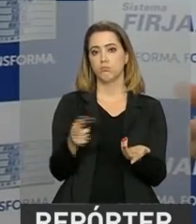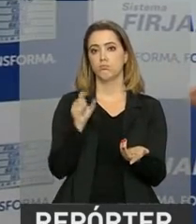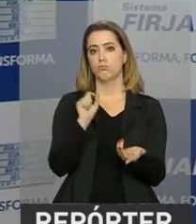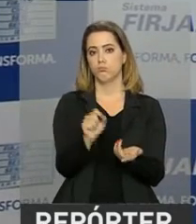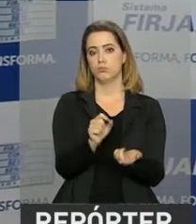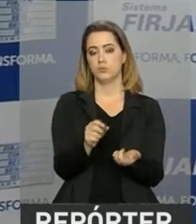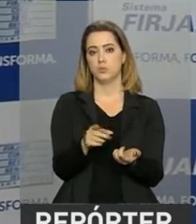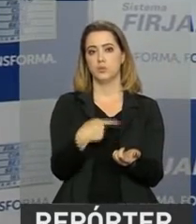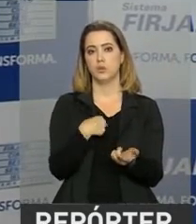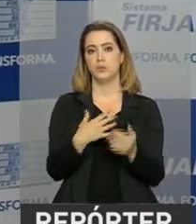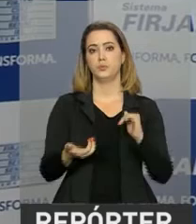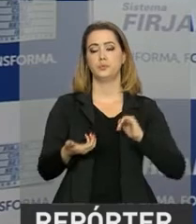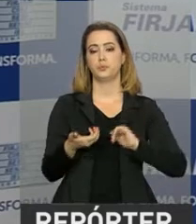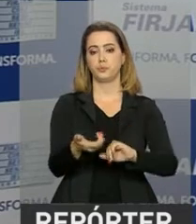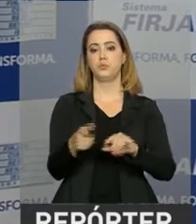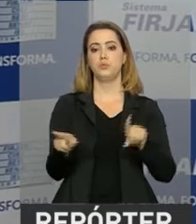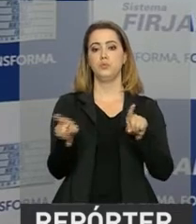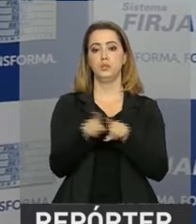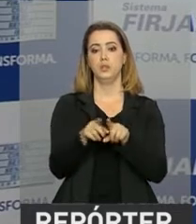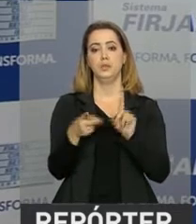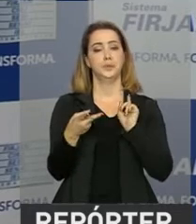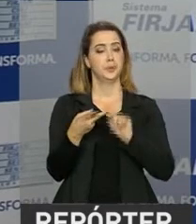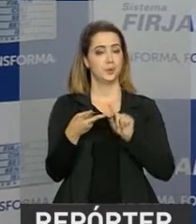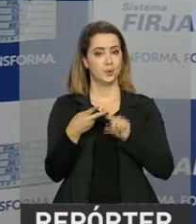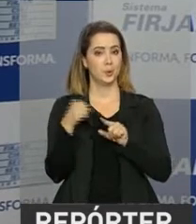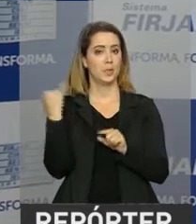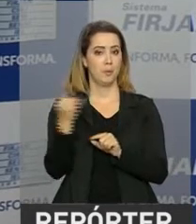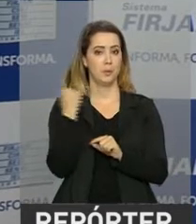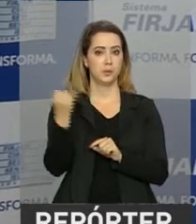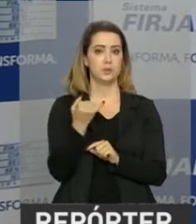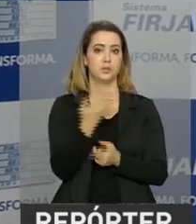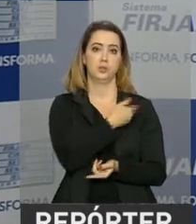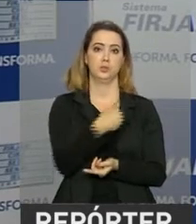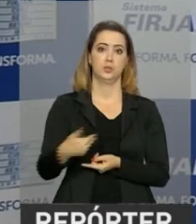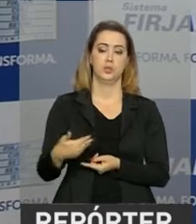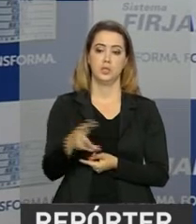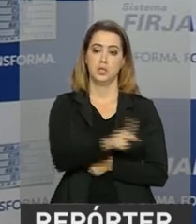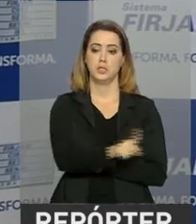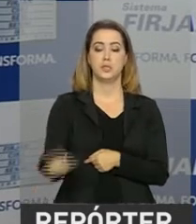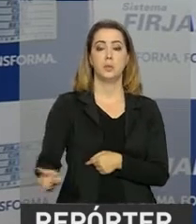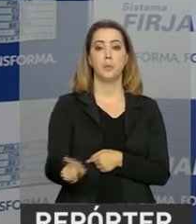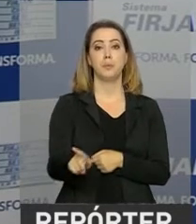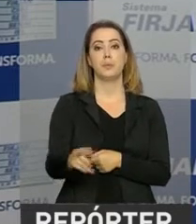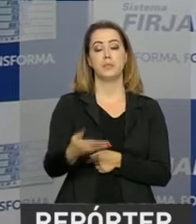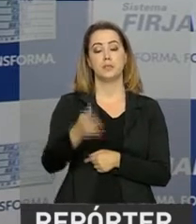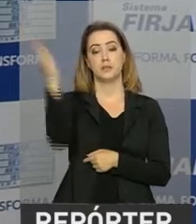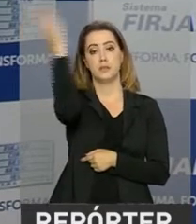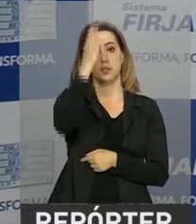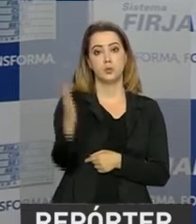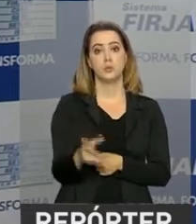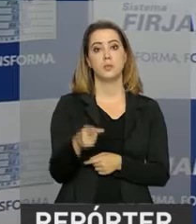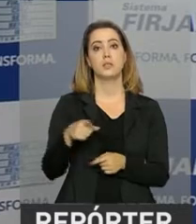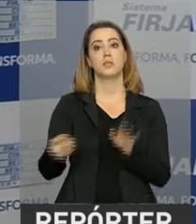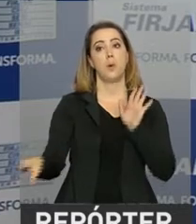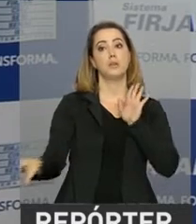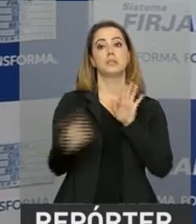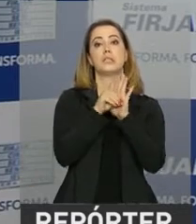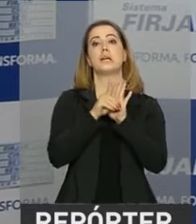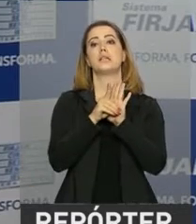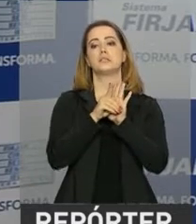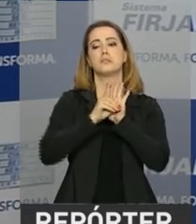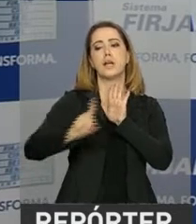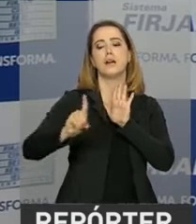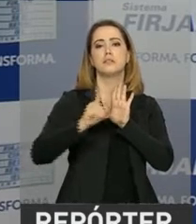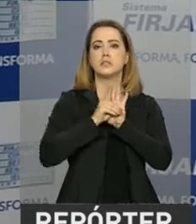constitucional e do Congresso. E segundo, que é muito importante, que o presidente, para decretar, ele não decreta apenas se ele tiver ou